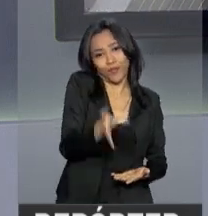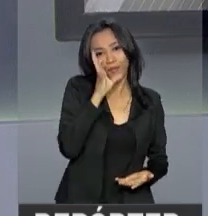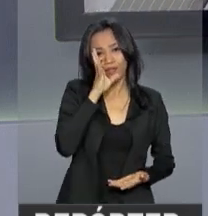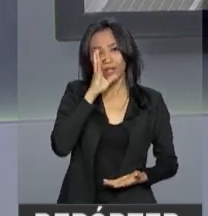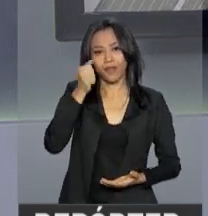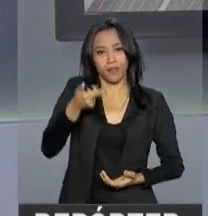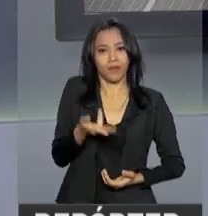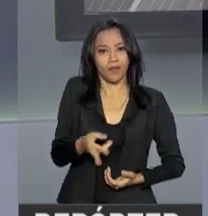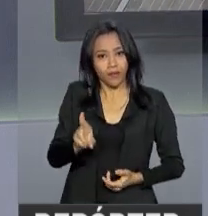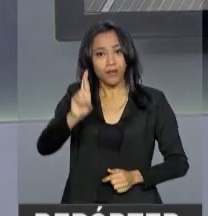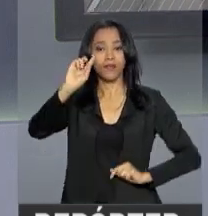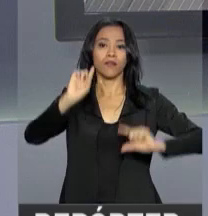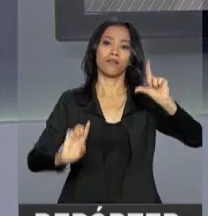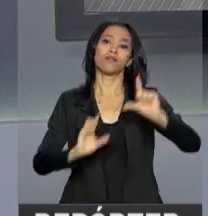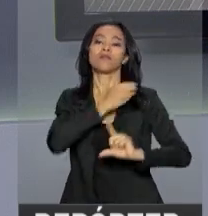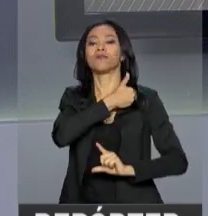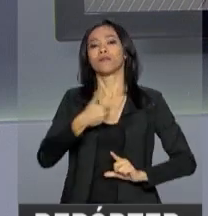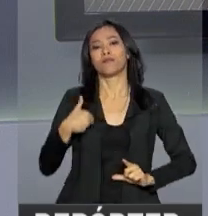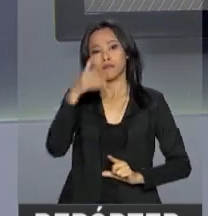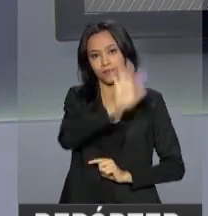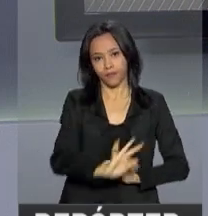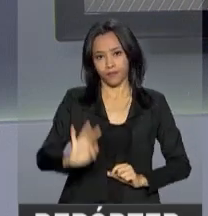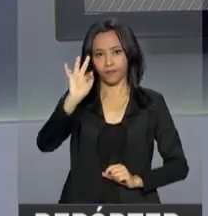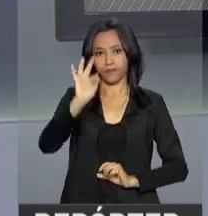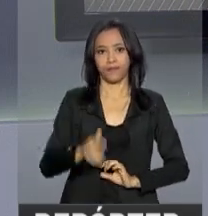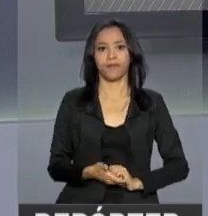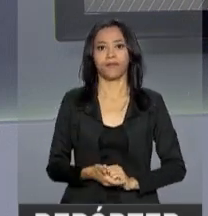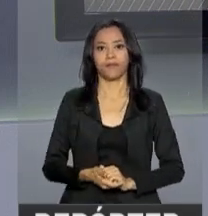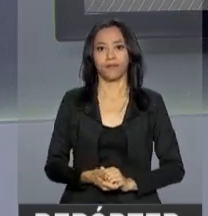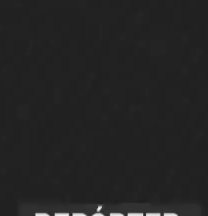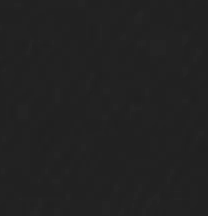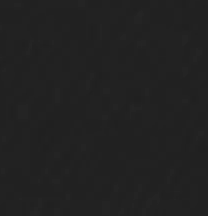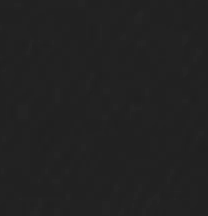continue com a gente aqui na nbr a tv do governo federal